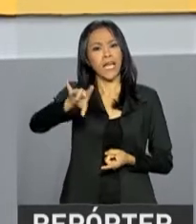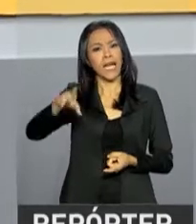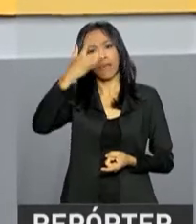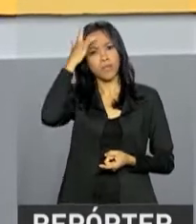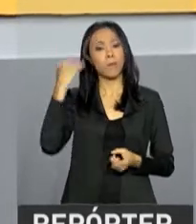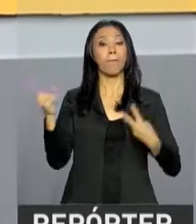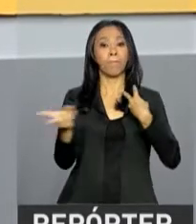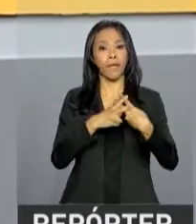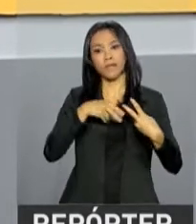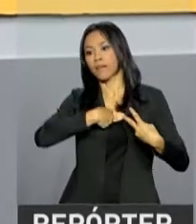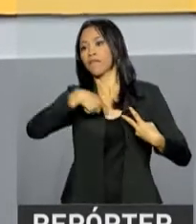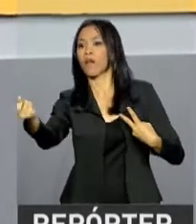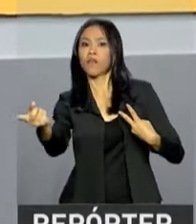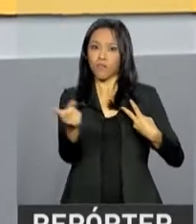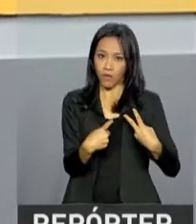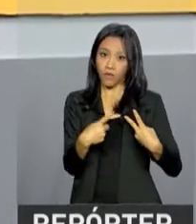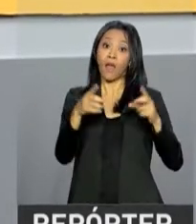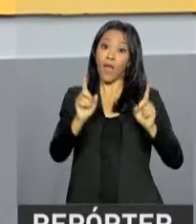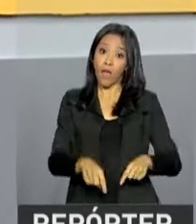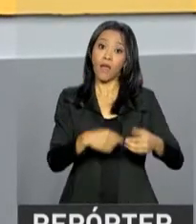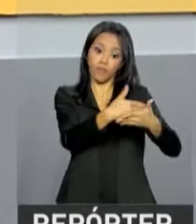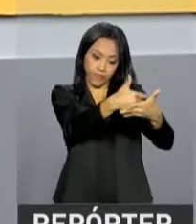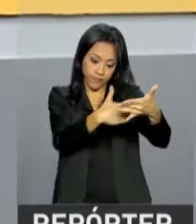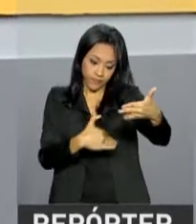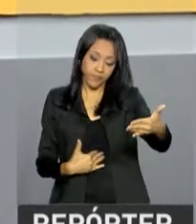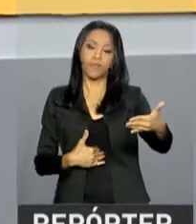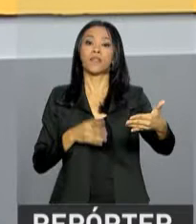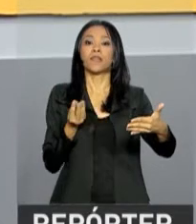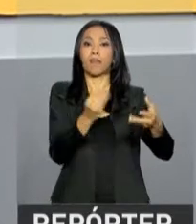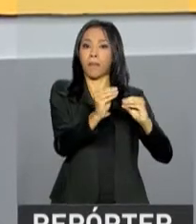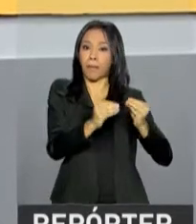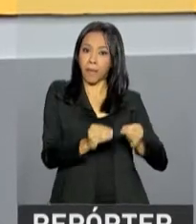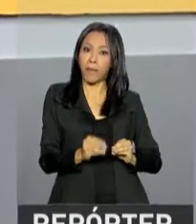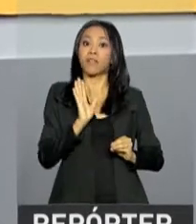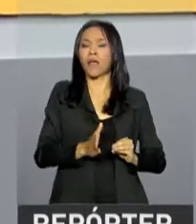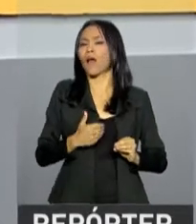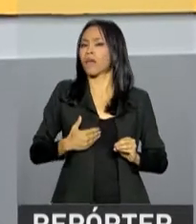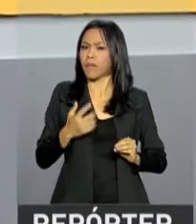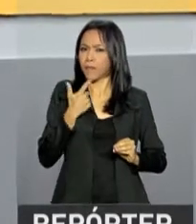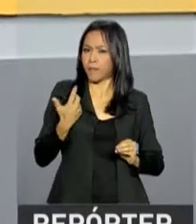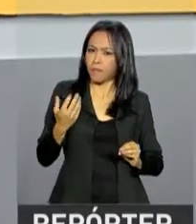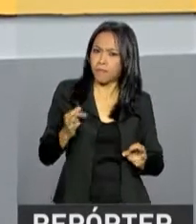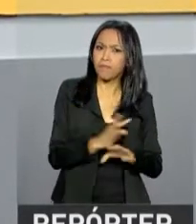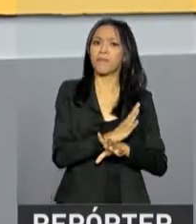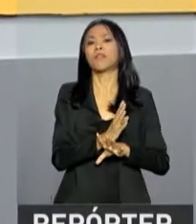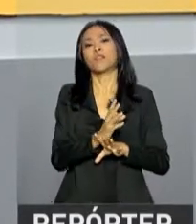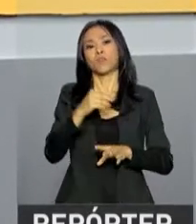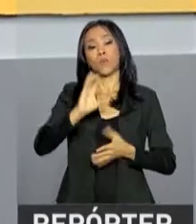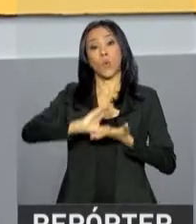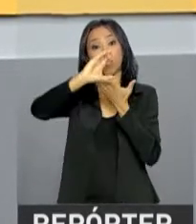sistema penitenciário brasileiro é o cadastro nacional de detentos que está em fase de implantação pelo conselho nacional de justiça